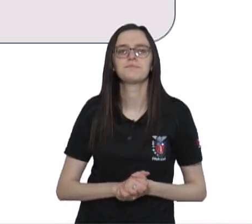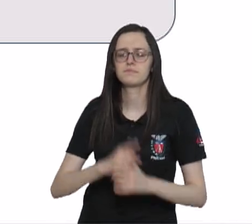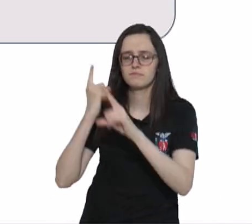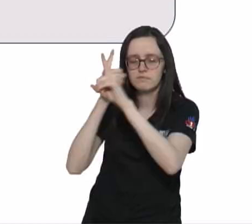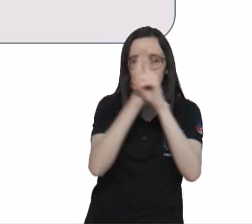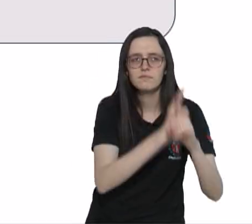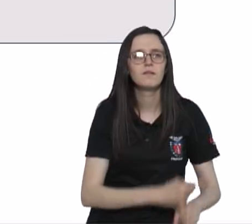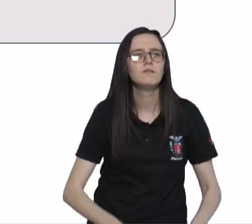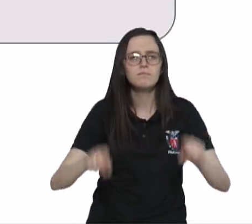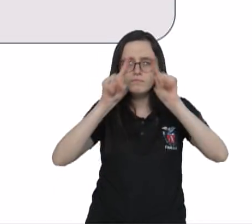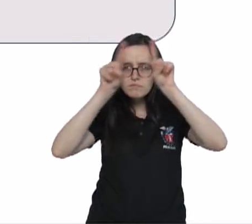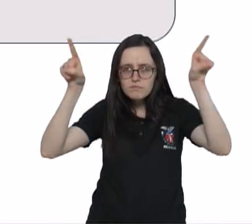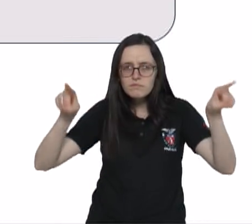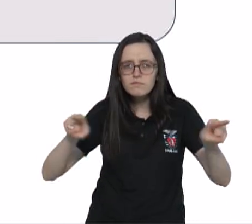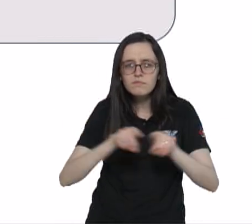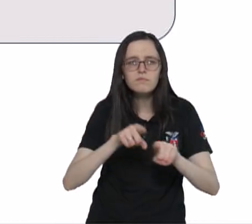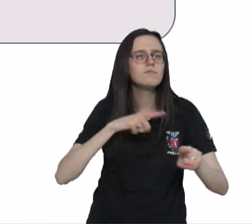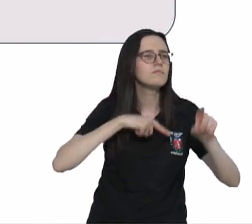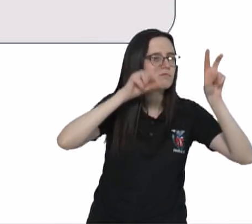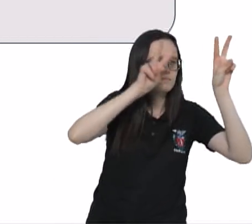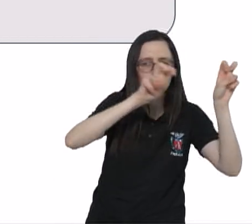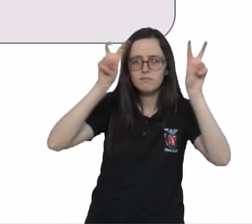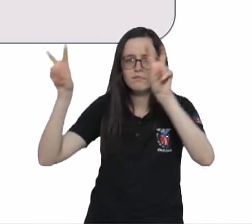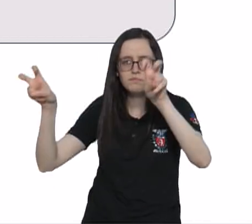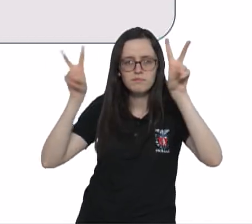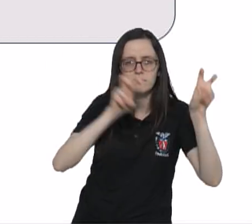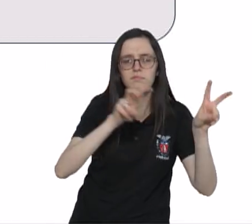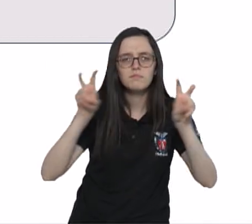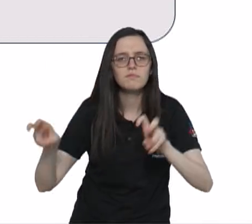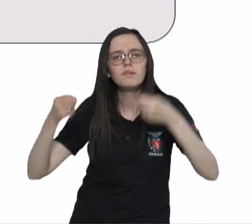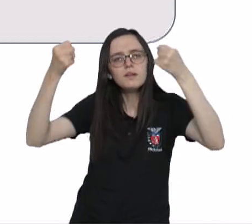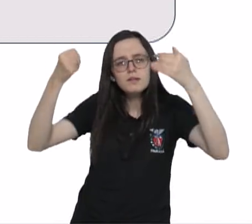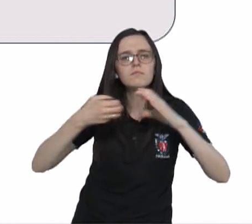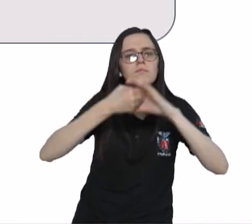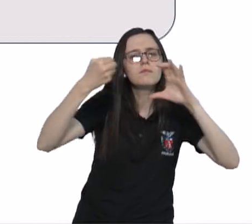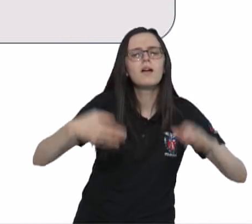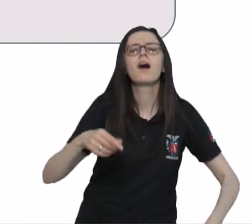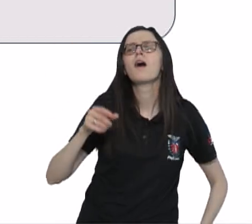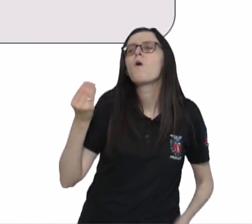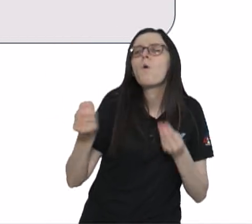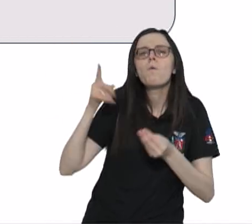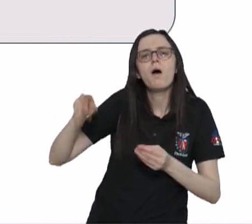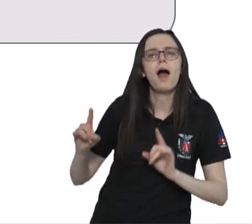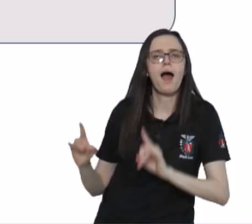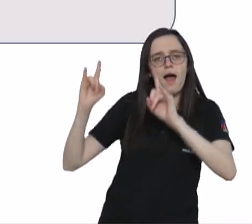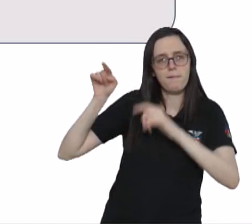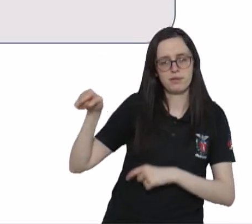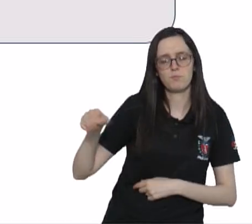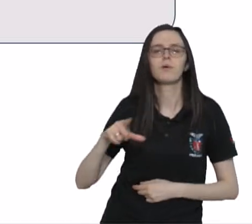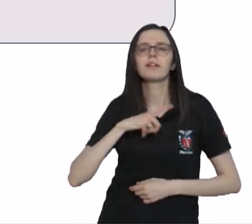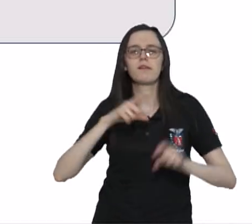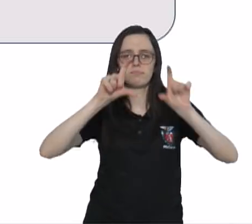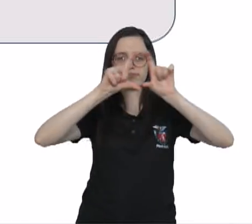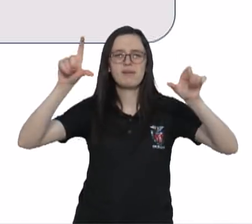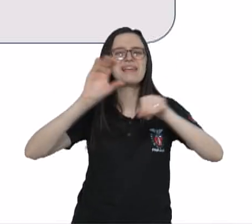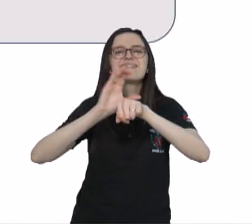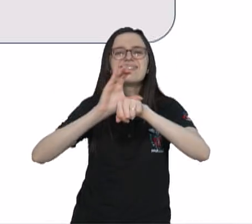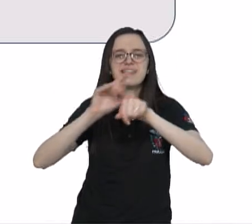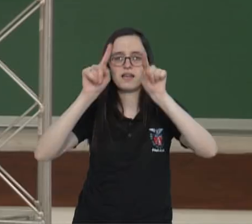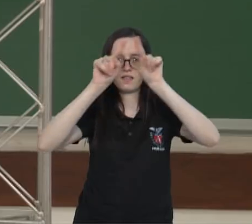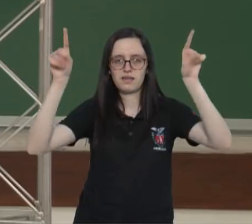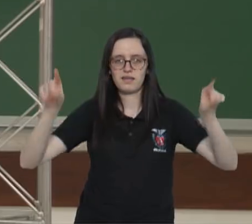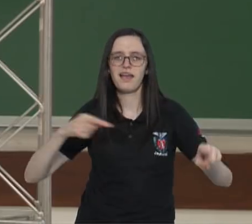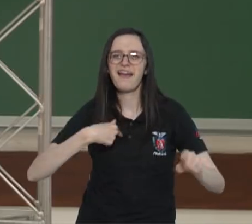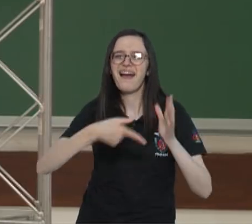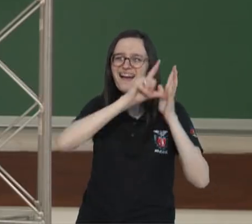Identifique no trecho abaixo as expressões que caracterizam um apartamento. Ou seja, eu tenho aqui um pedacinho daquele nosso anúncio